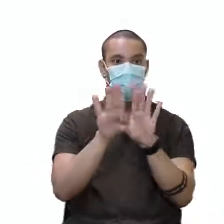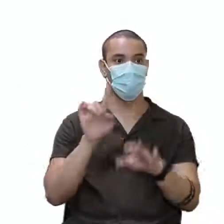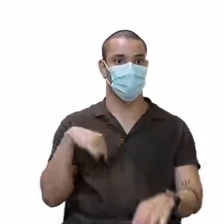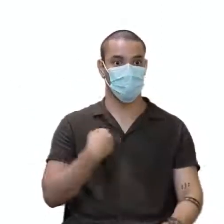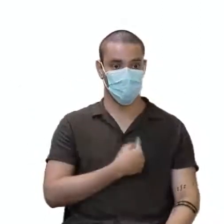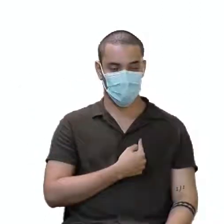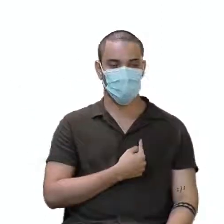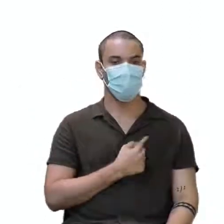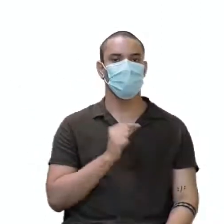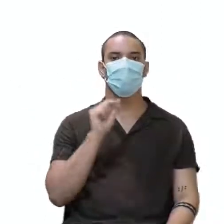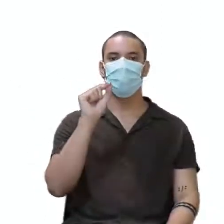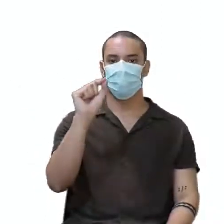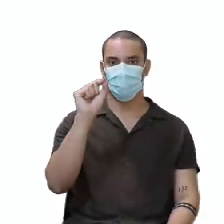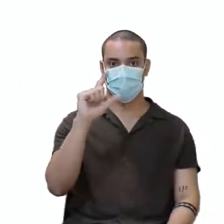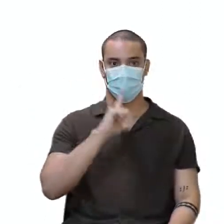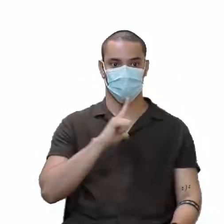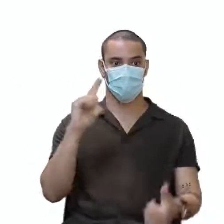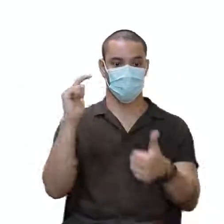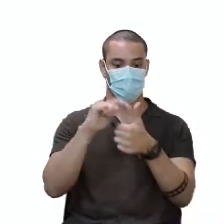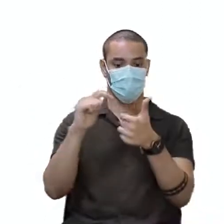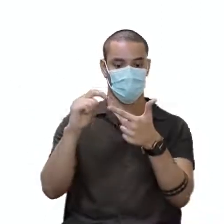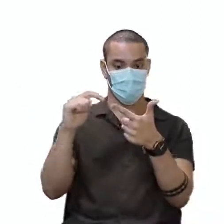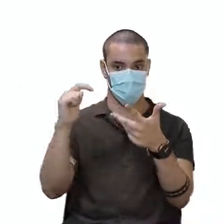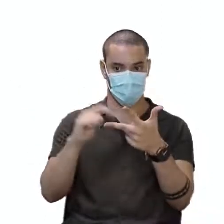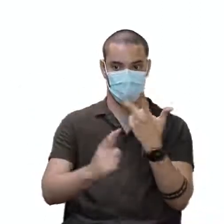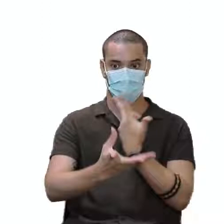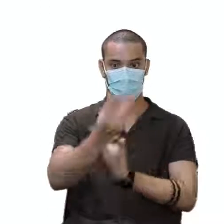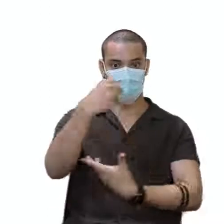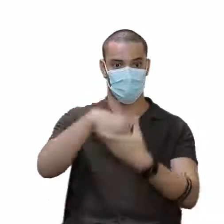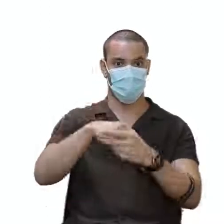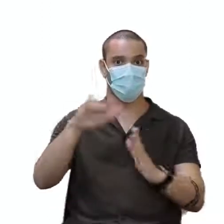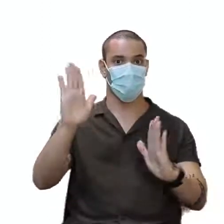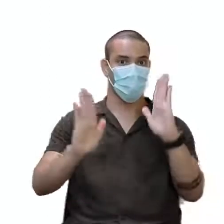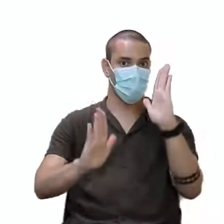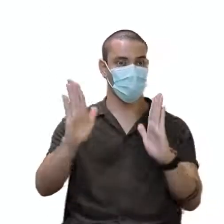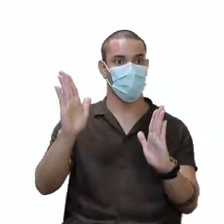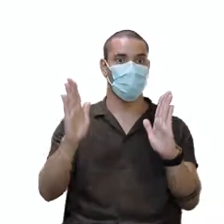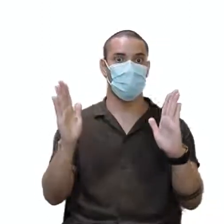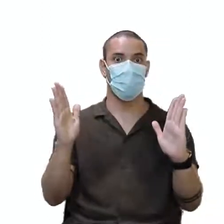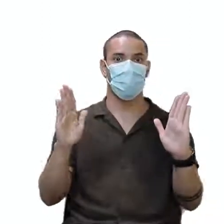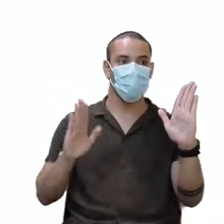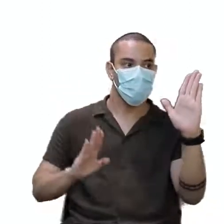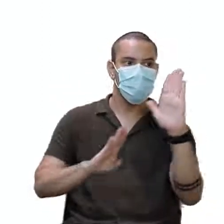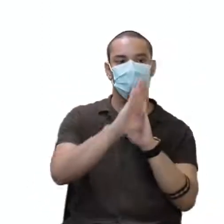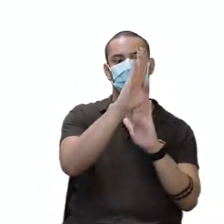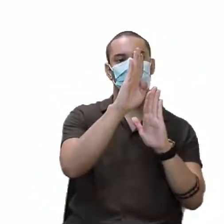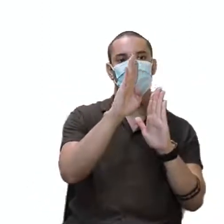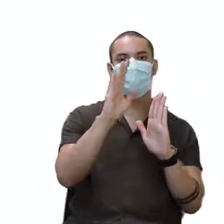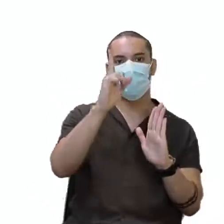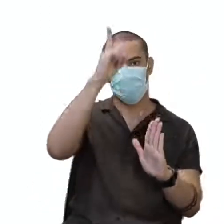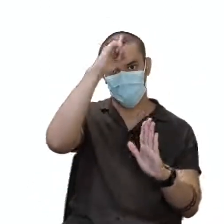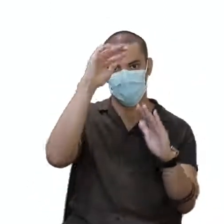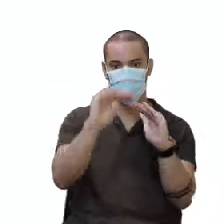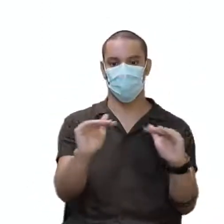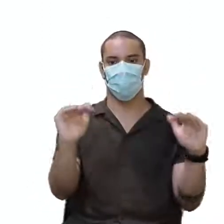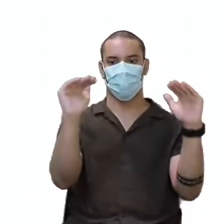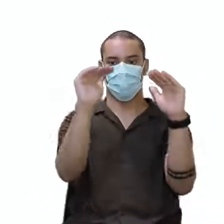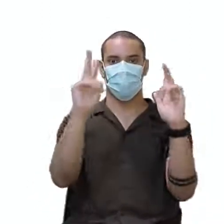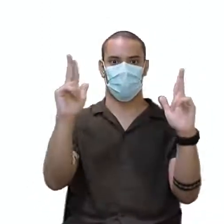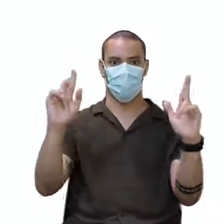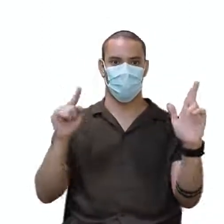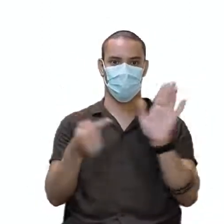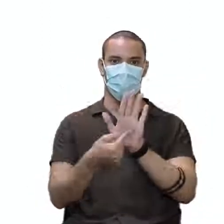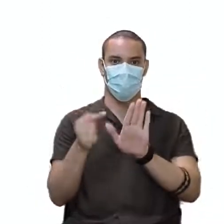nós. Olha só. Então, nós vamos ter 3 fases dentro desse processo para chegar lá a fase adulta, né? Que eu vou dizer